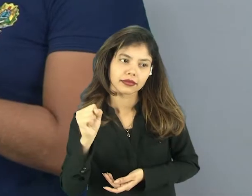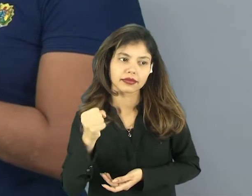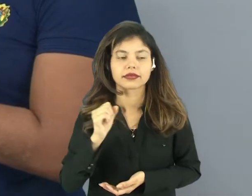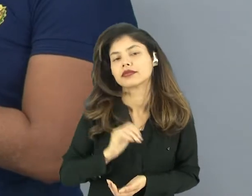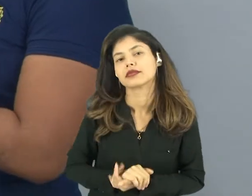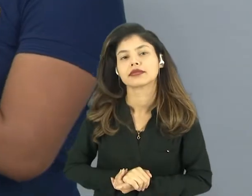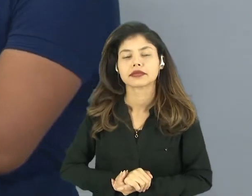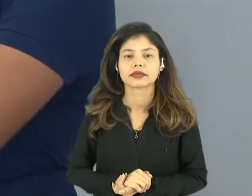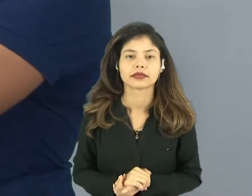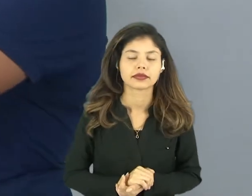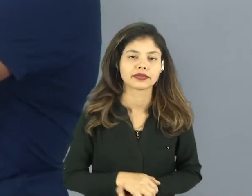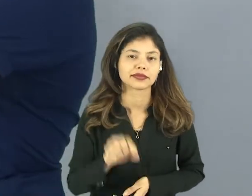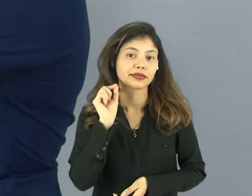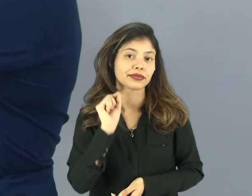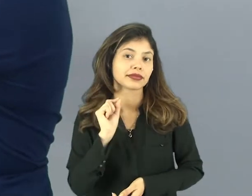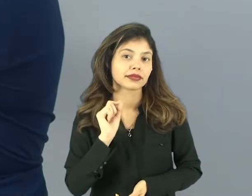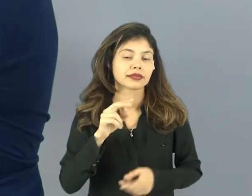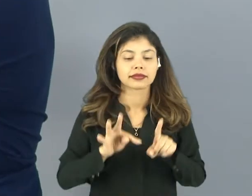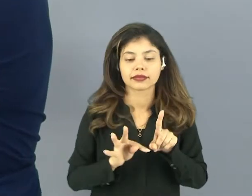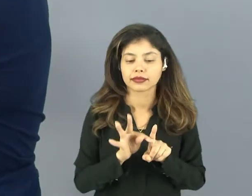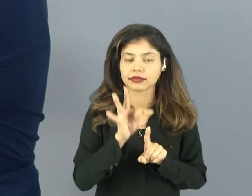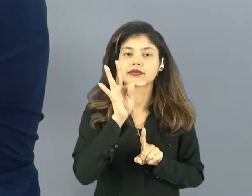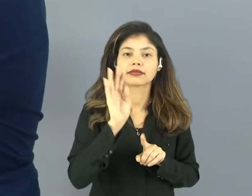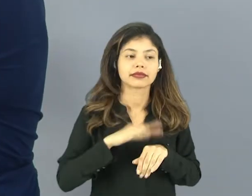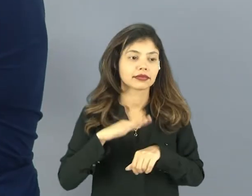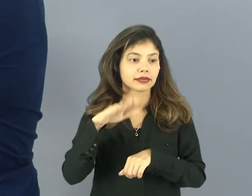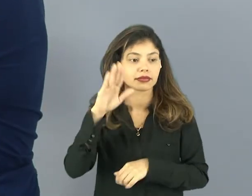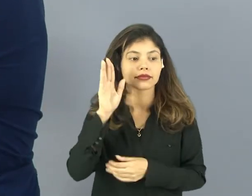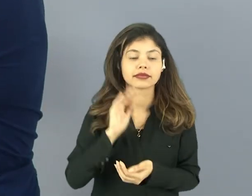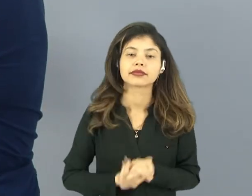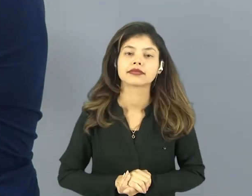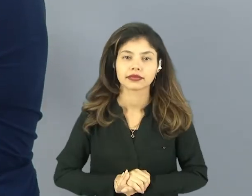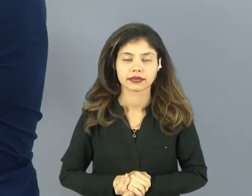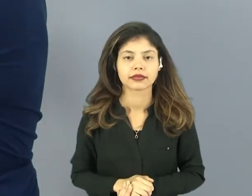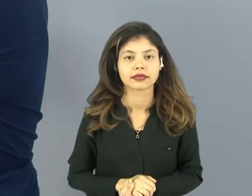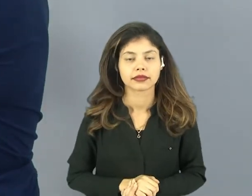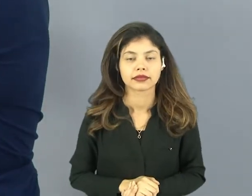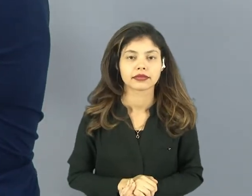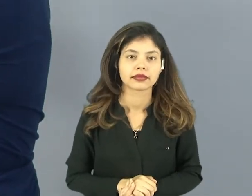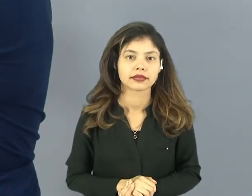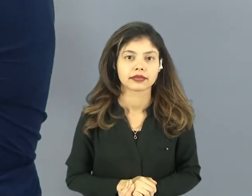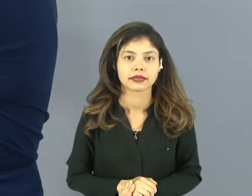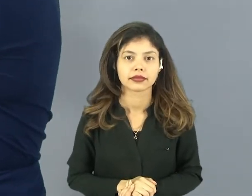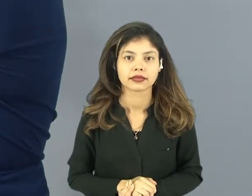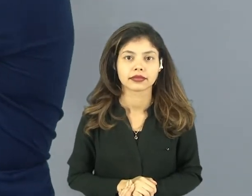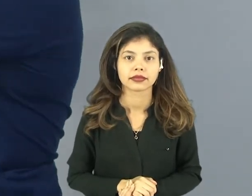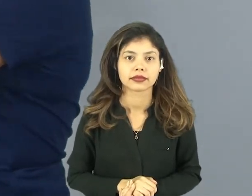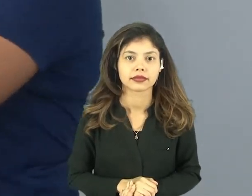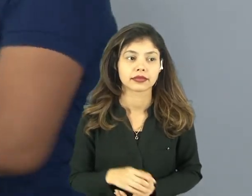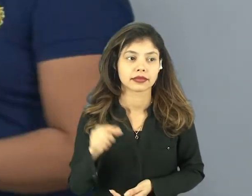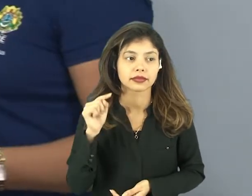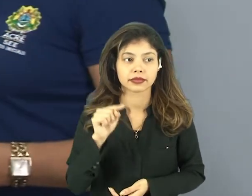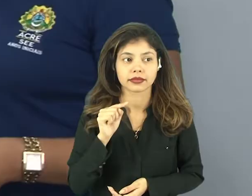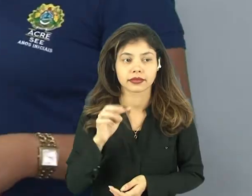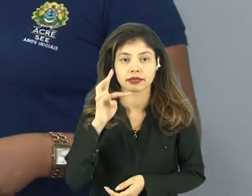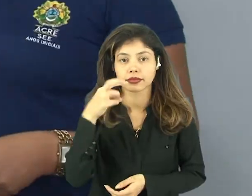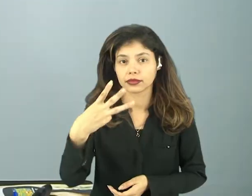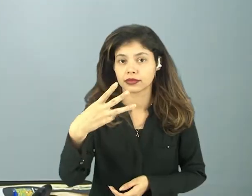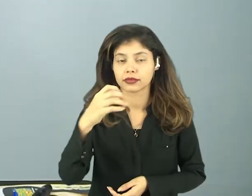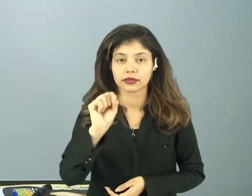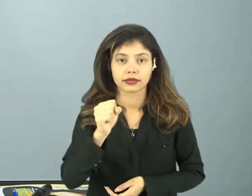38. Foi o que estava com a temperatura mais elevada. Então, tá aqui o do Marcos,